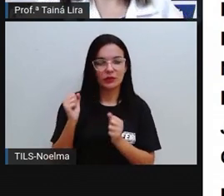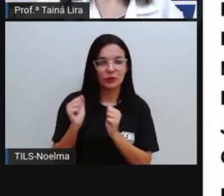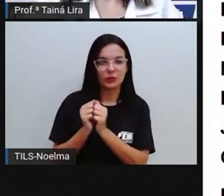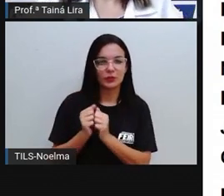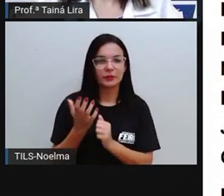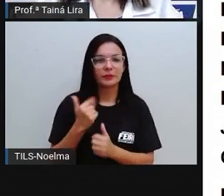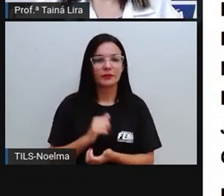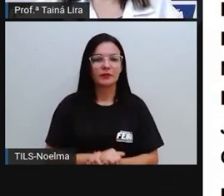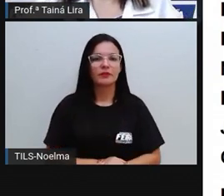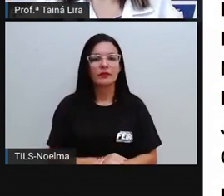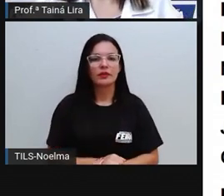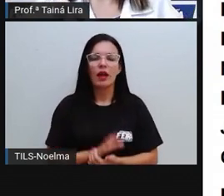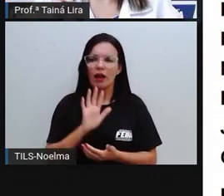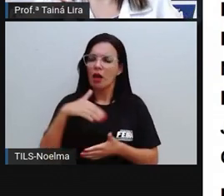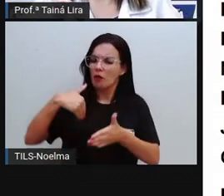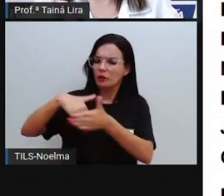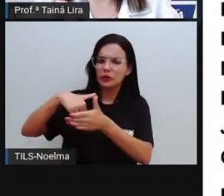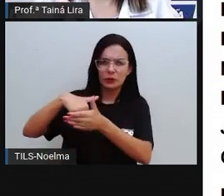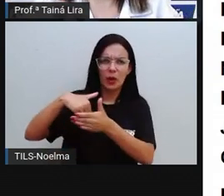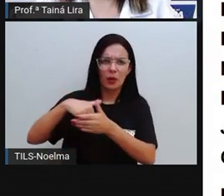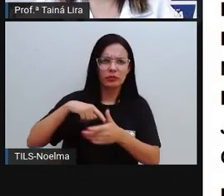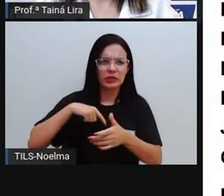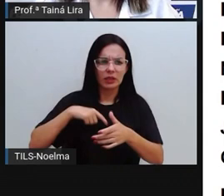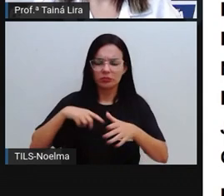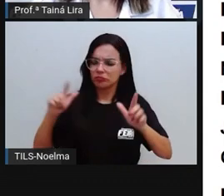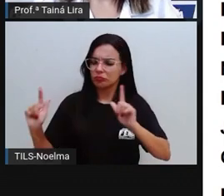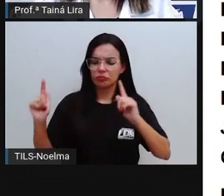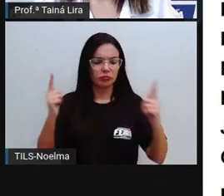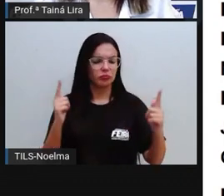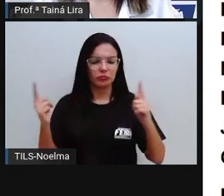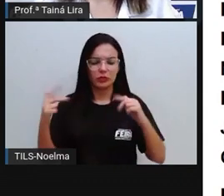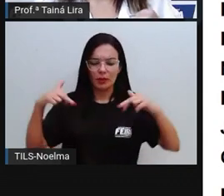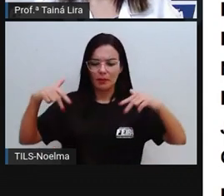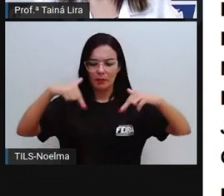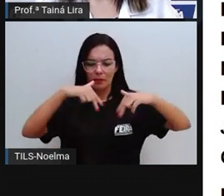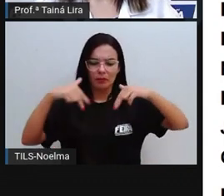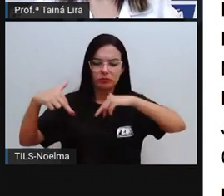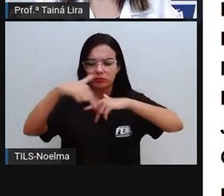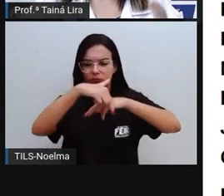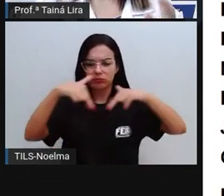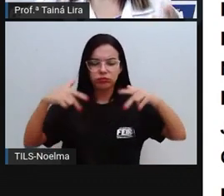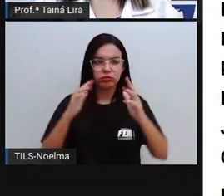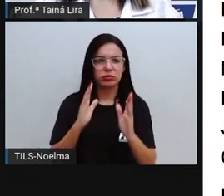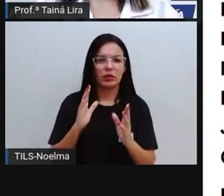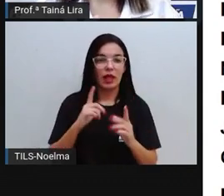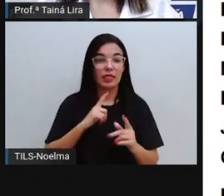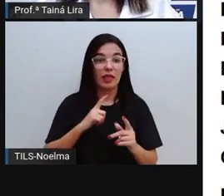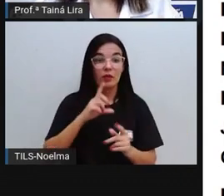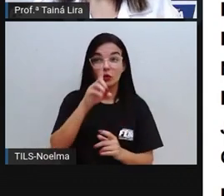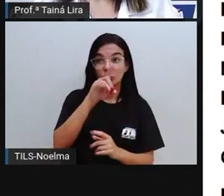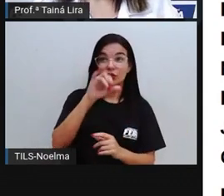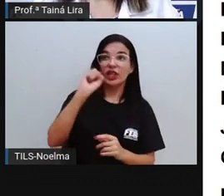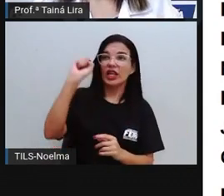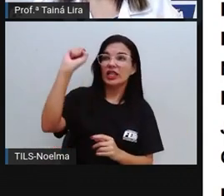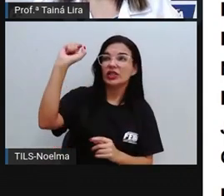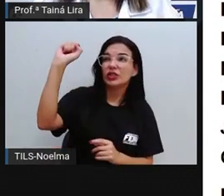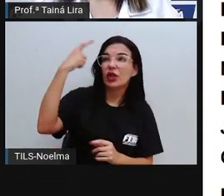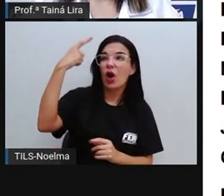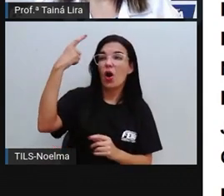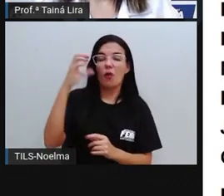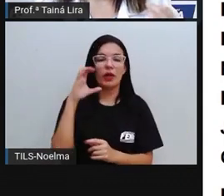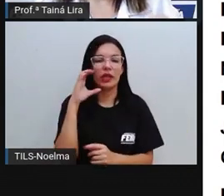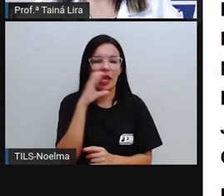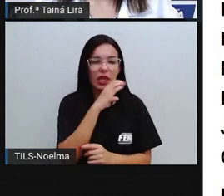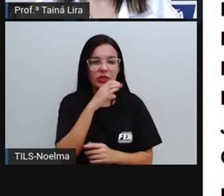juntos, ó. Durante uma partida de futebol, em um dia quente e ensolarado, o time